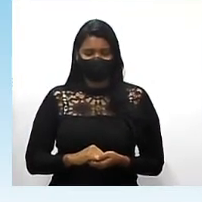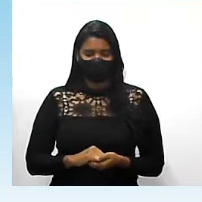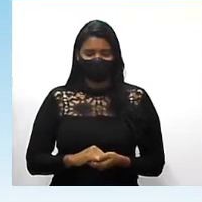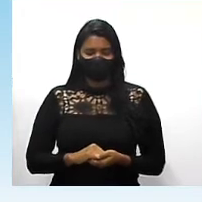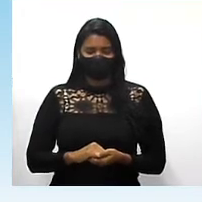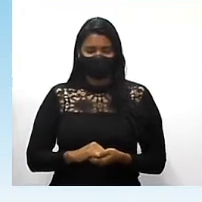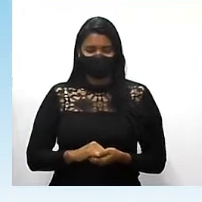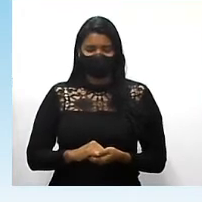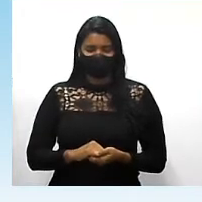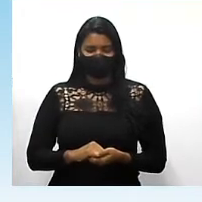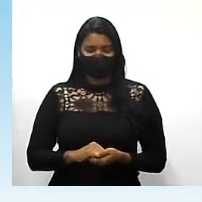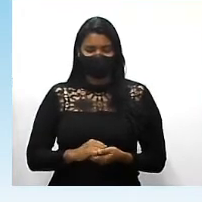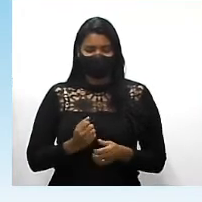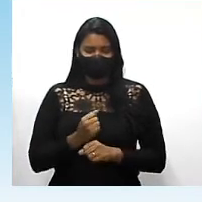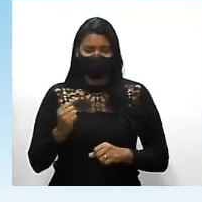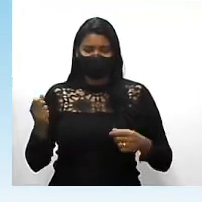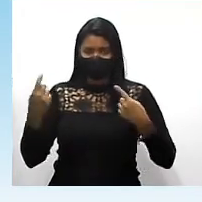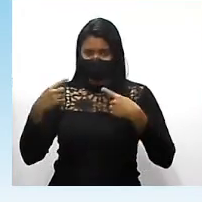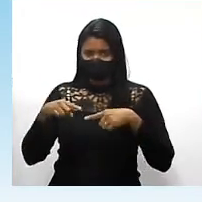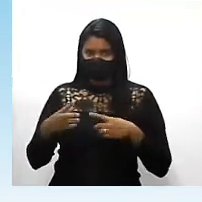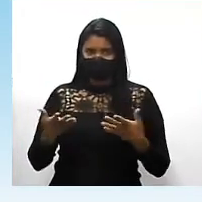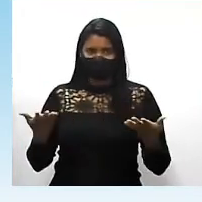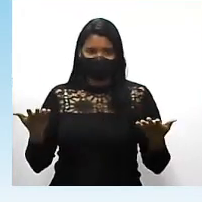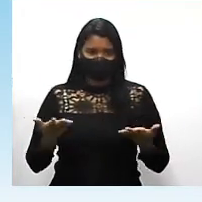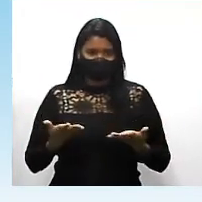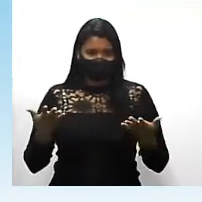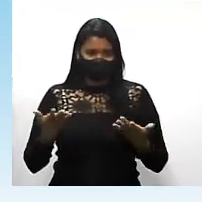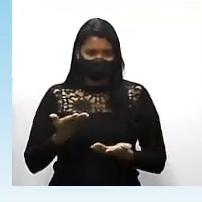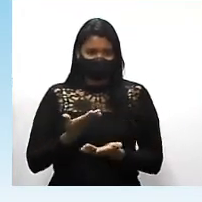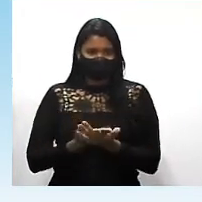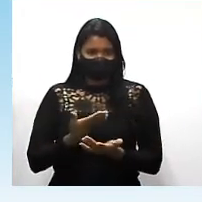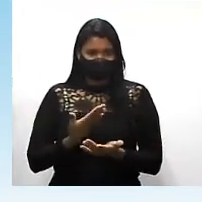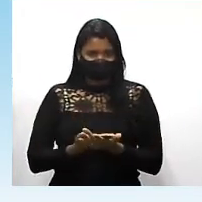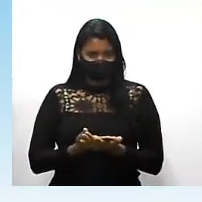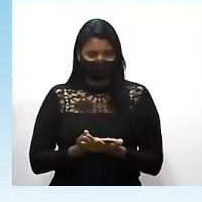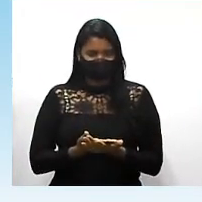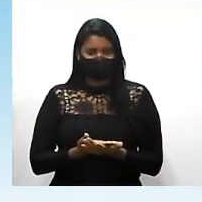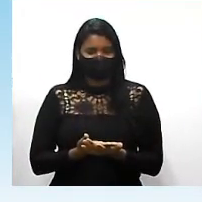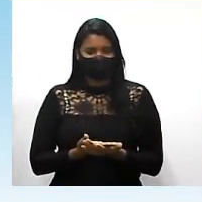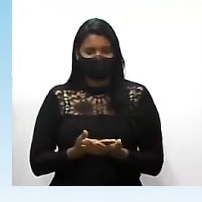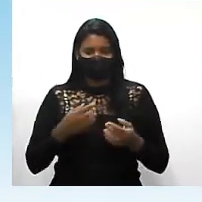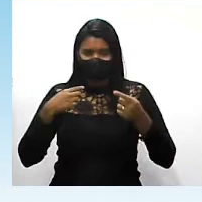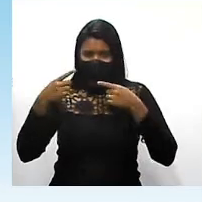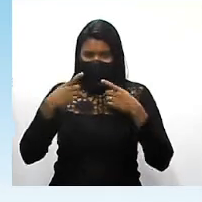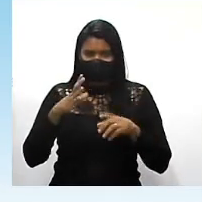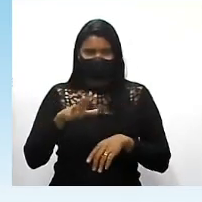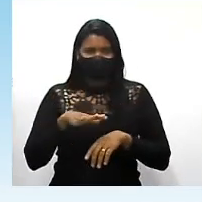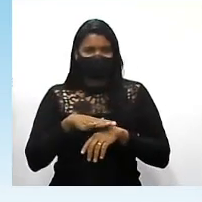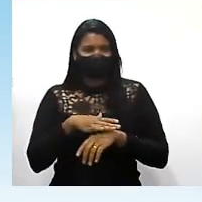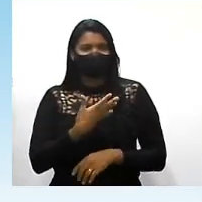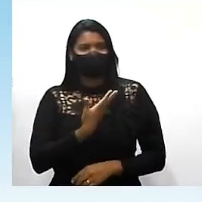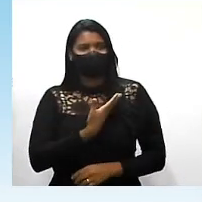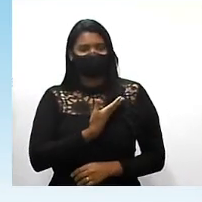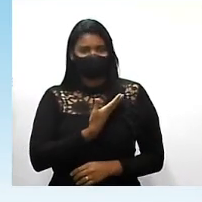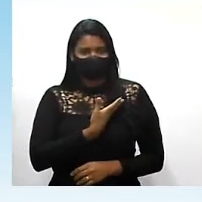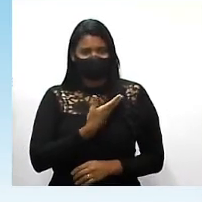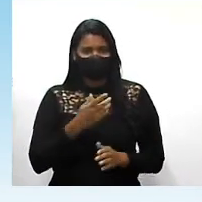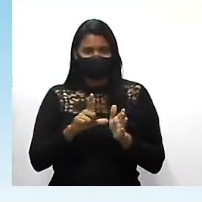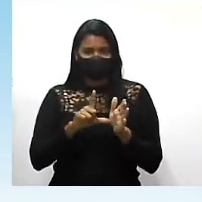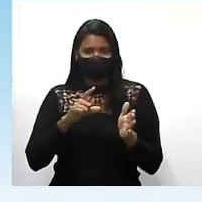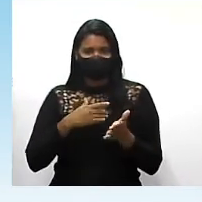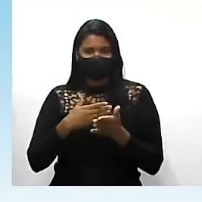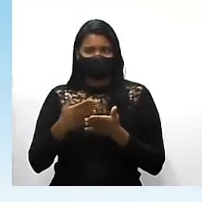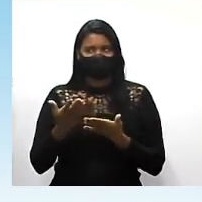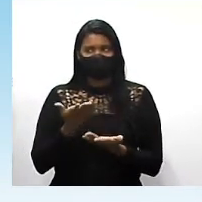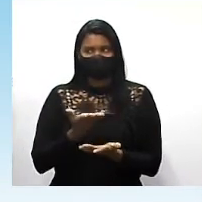O grande desafio aqui hoje, né, da aula, eu conversava aqui com meus amigos aqui antes de começarmos a aula,